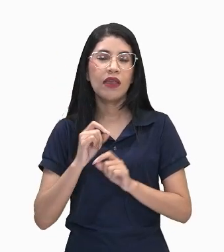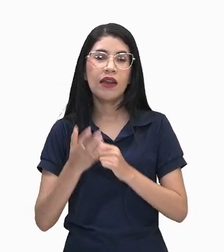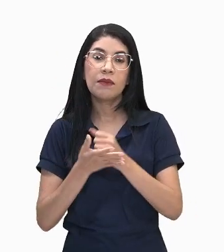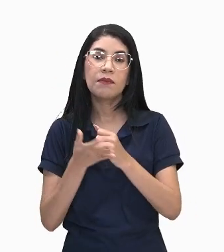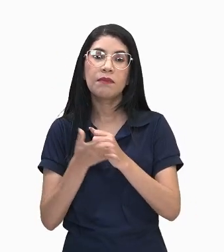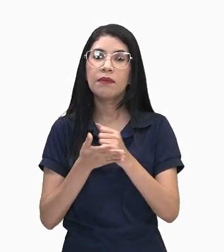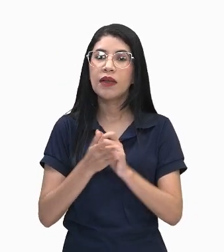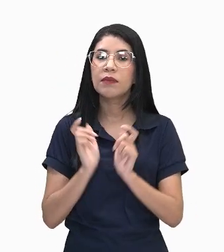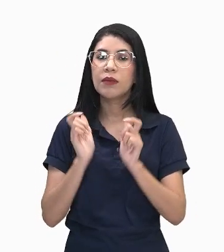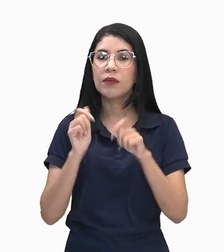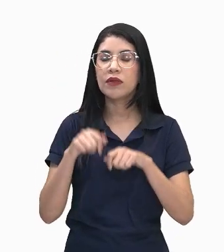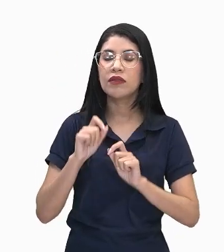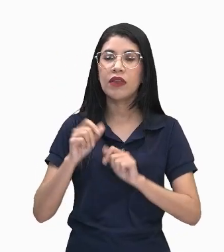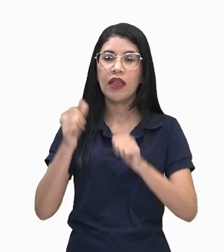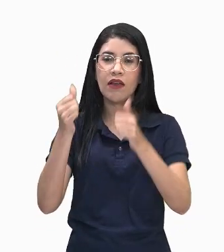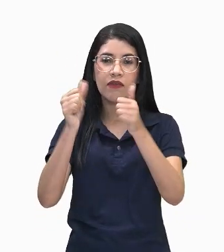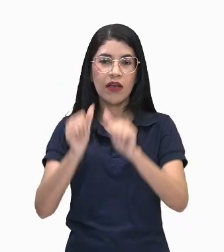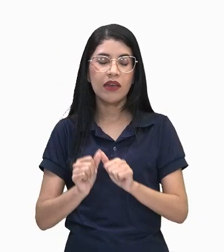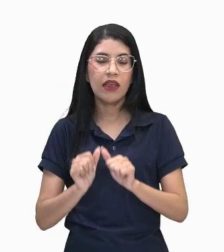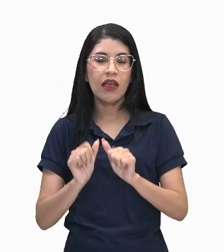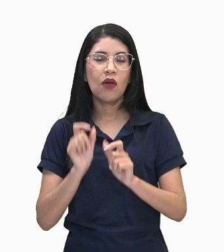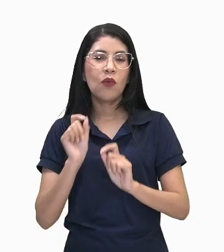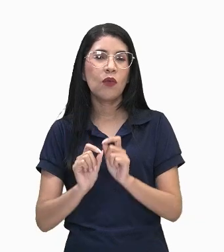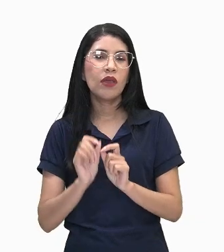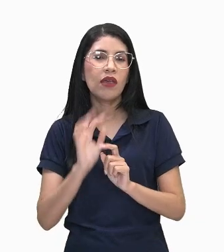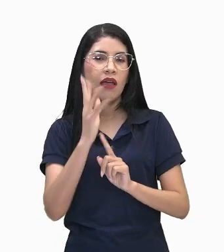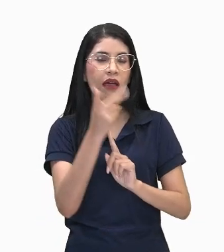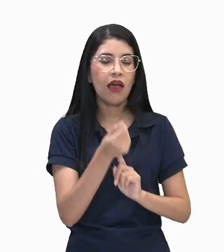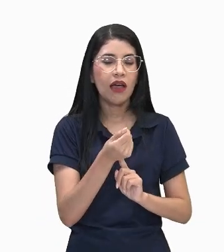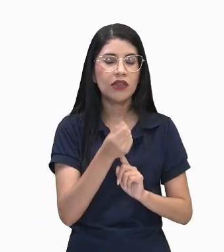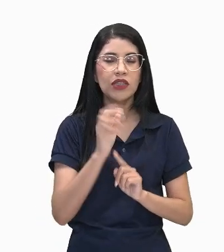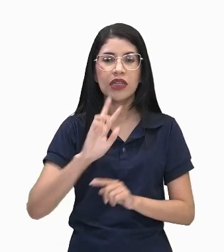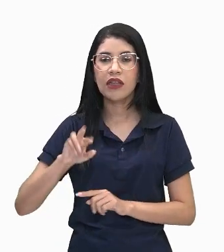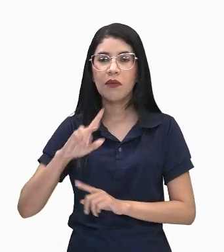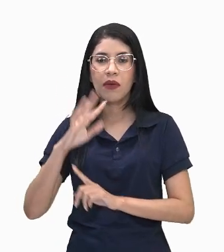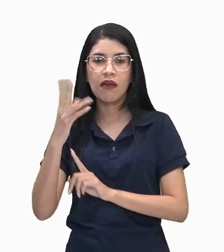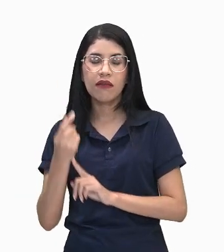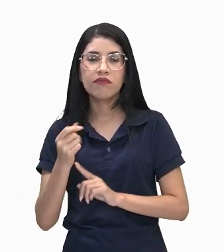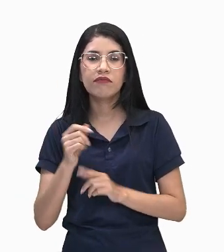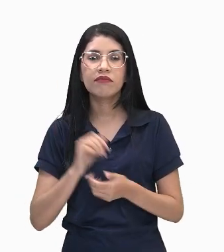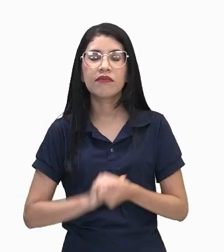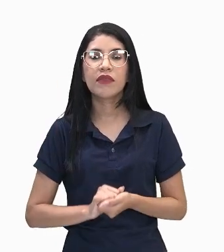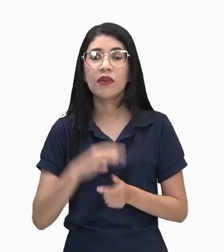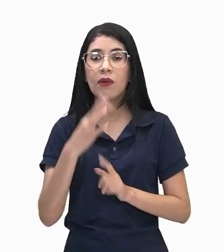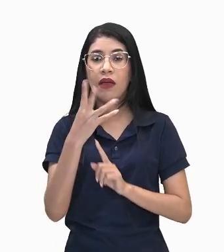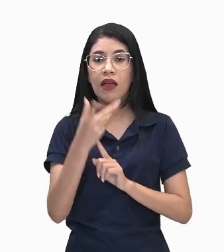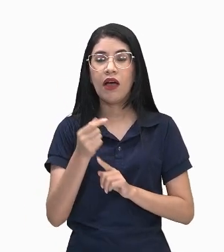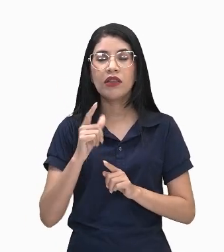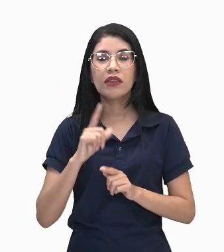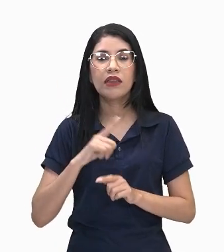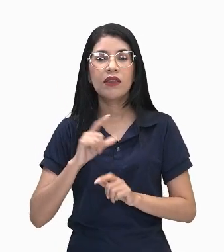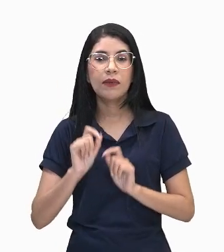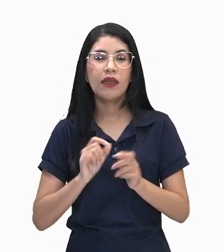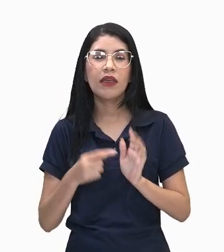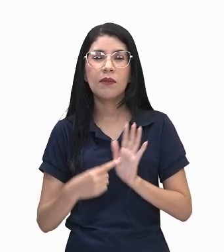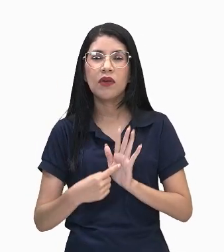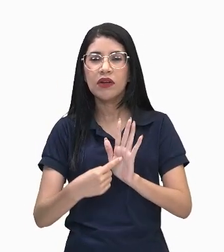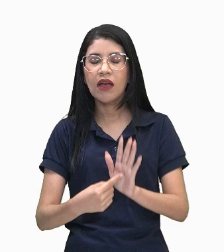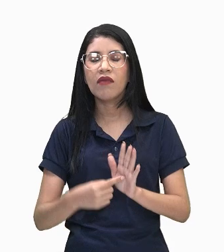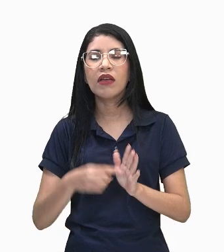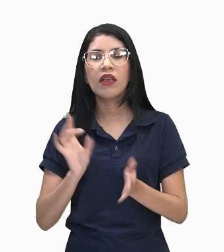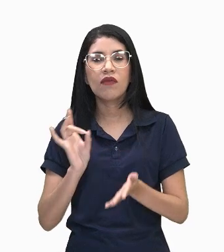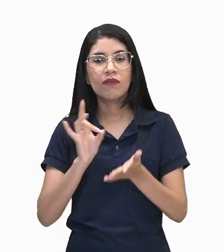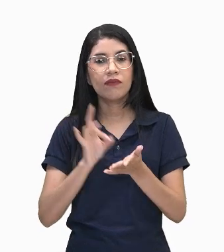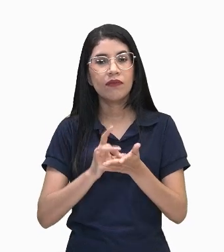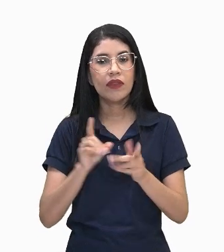fundamentais para se avaliar o que era arte e o que não era. A obra de arte passou a ser aquela que revelava a originalidade